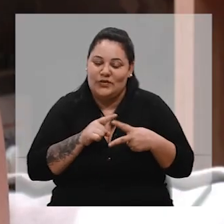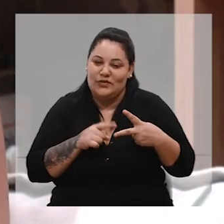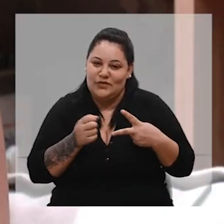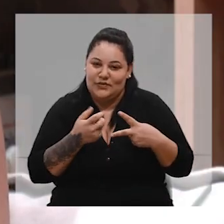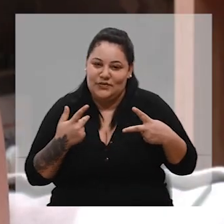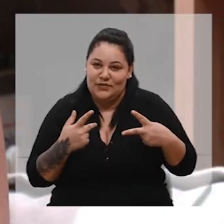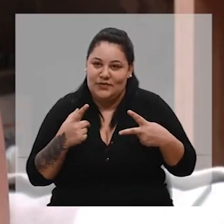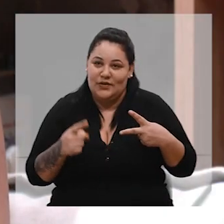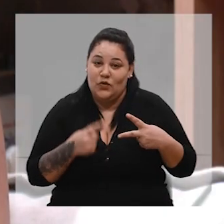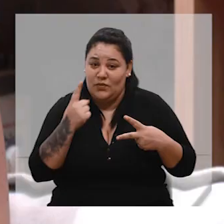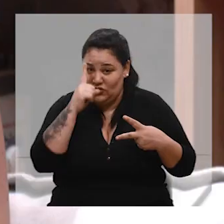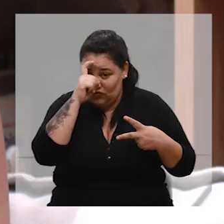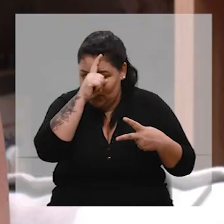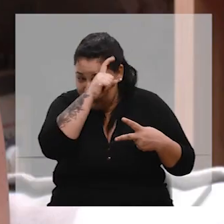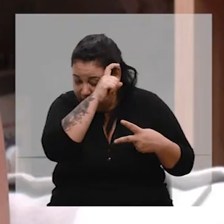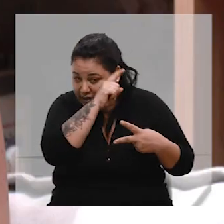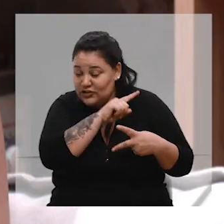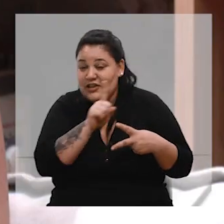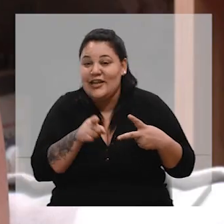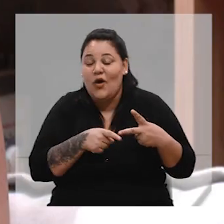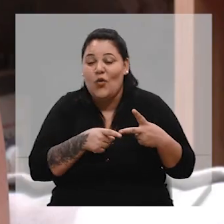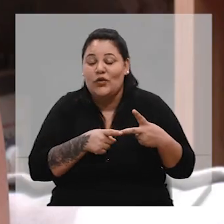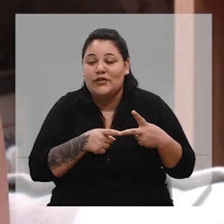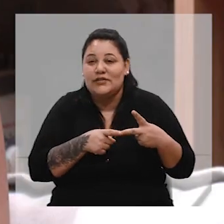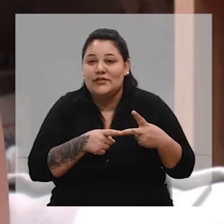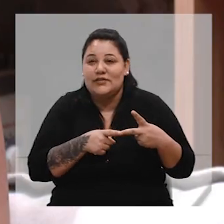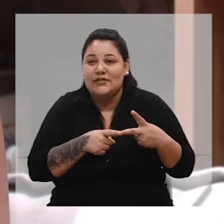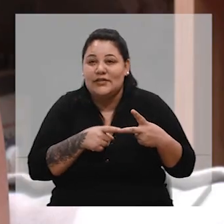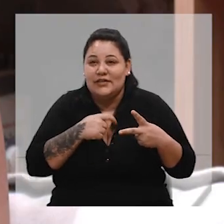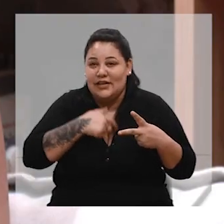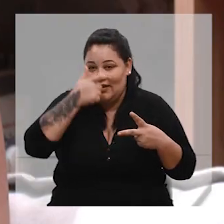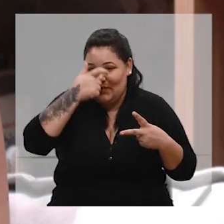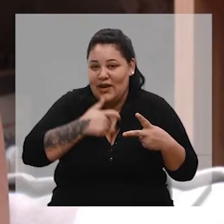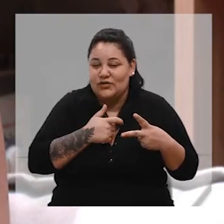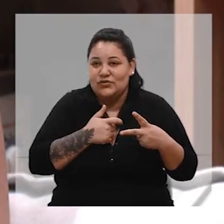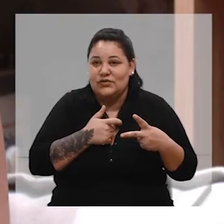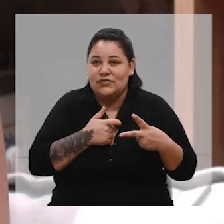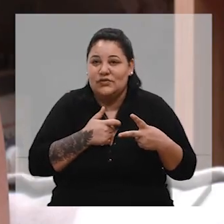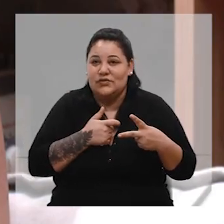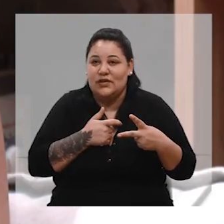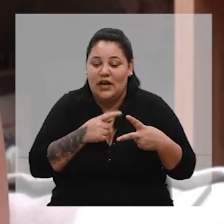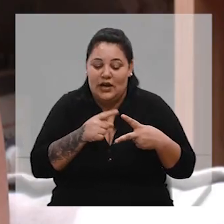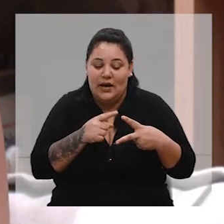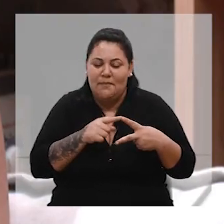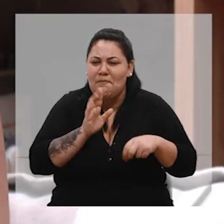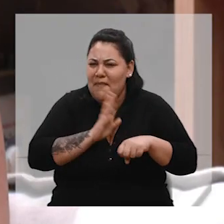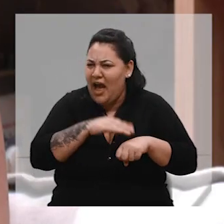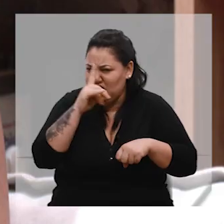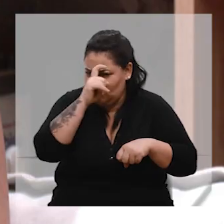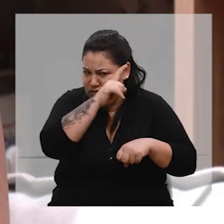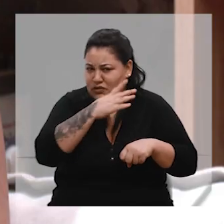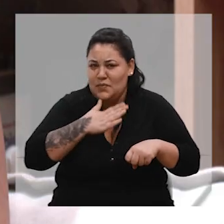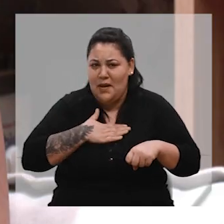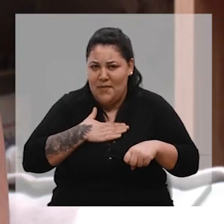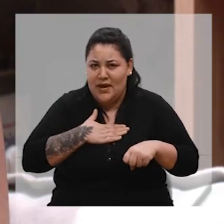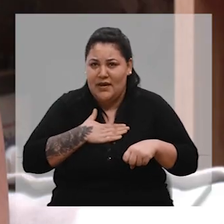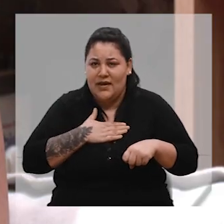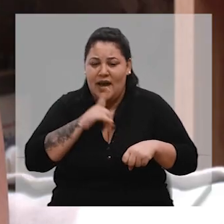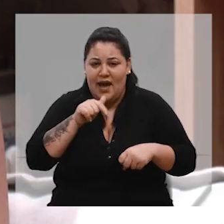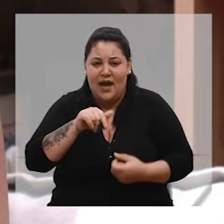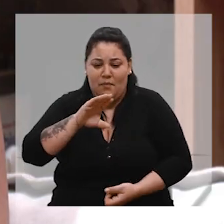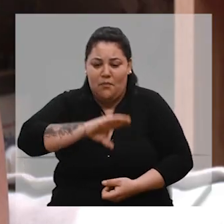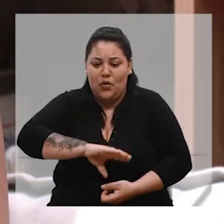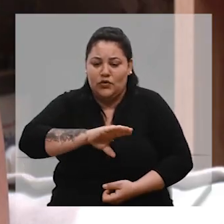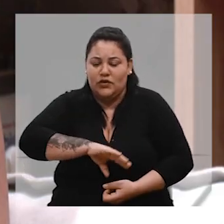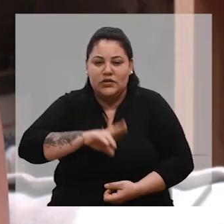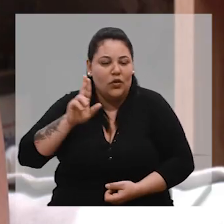São dois casos, né? Uma que é de dificuldade e a outra que é o resto, né? A de dificuldade, eu